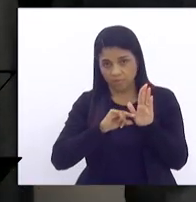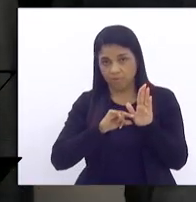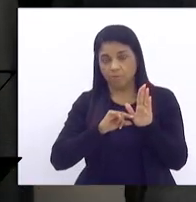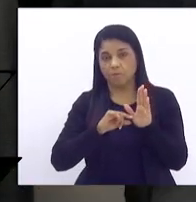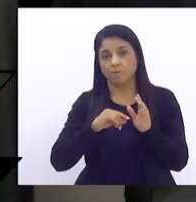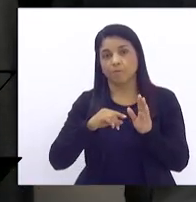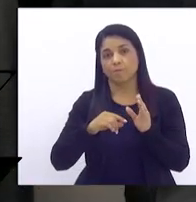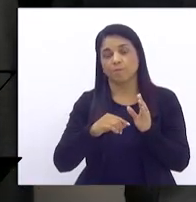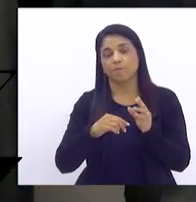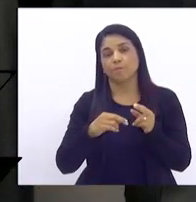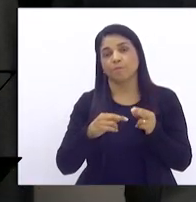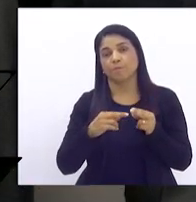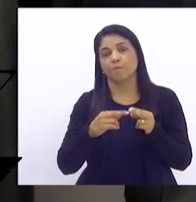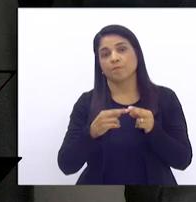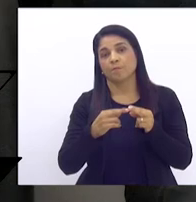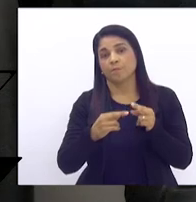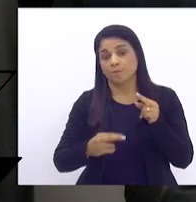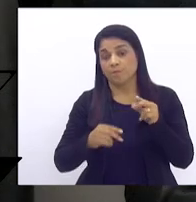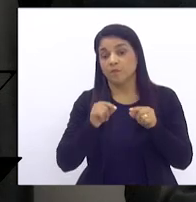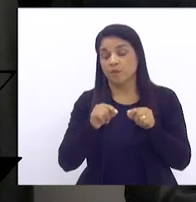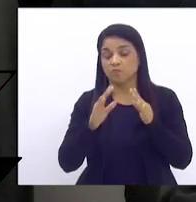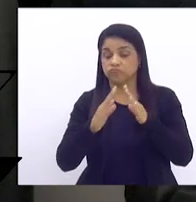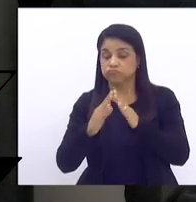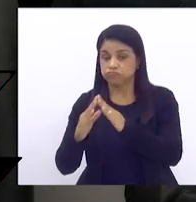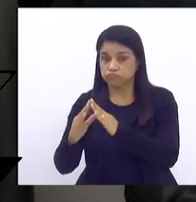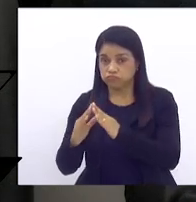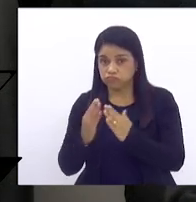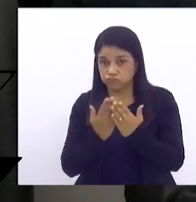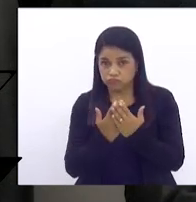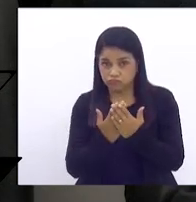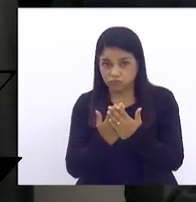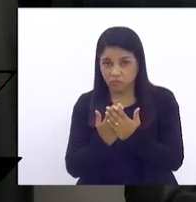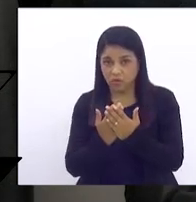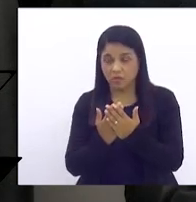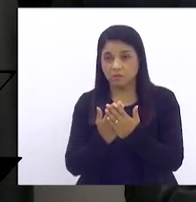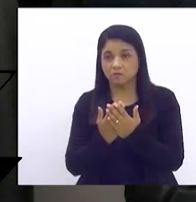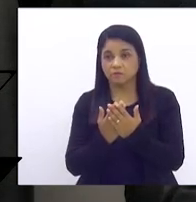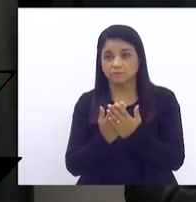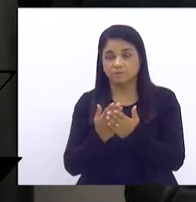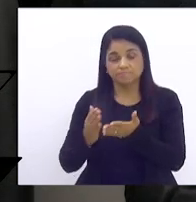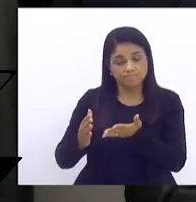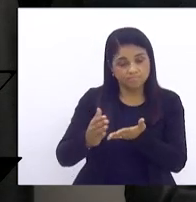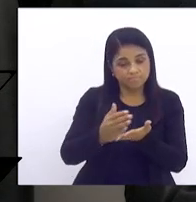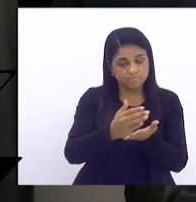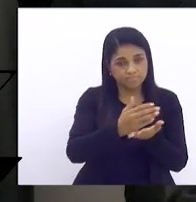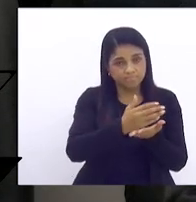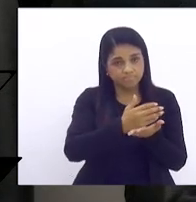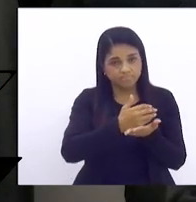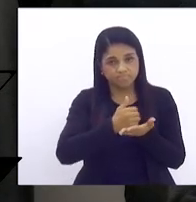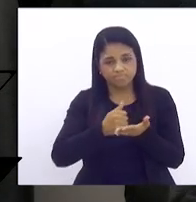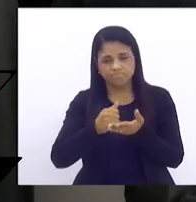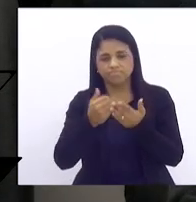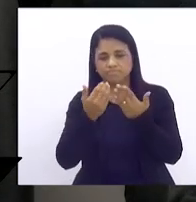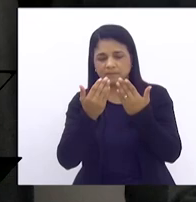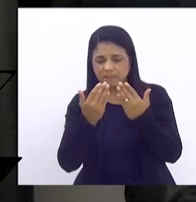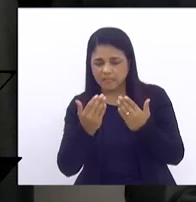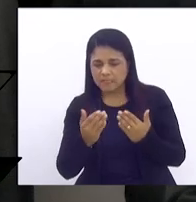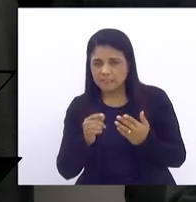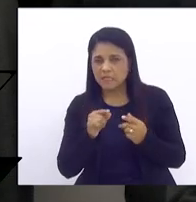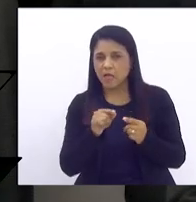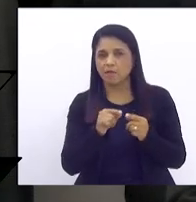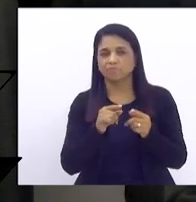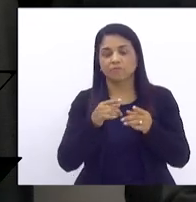único, diz que as unidades educacionais vão fazer um índice, né? As unidades escolares deverão analisar seus casos